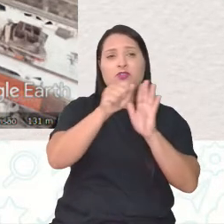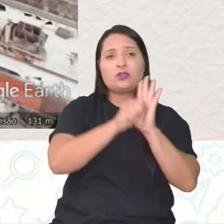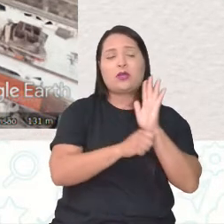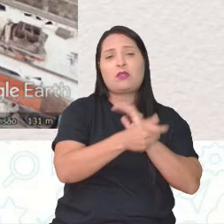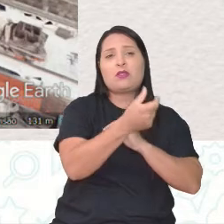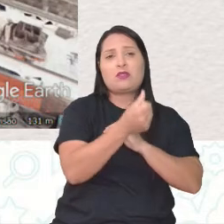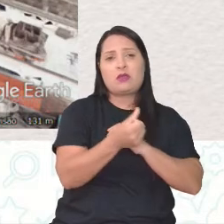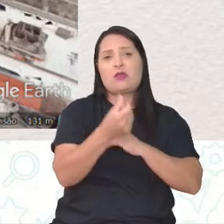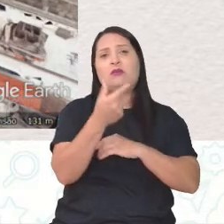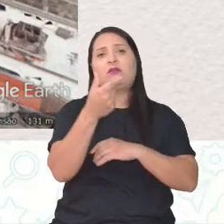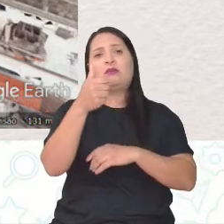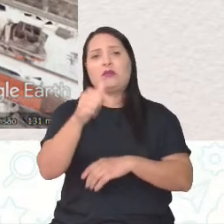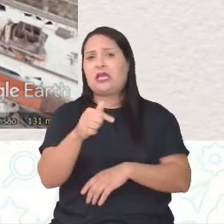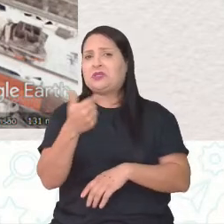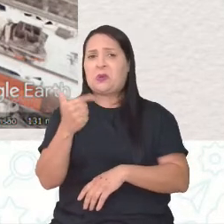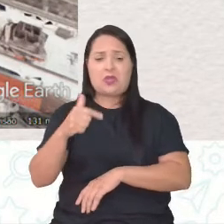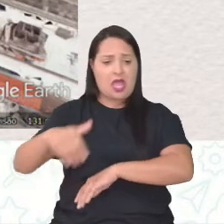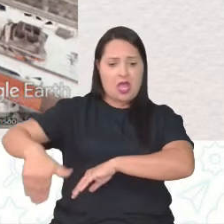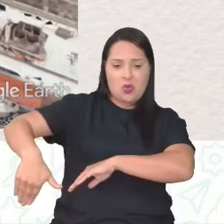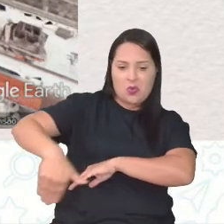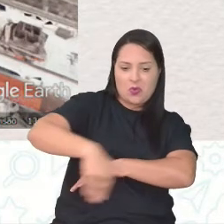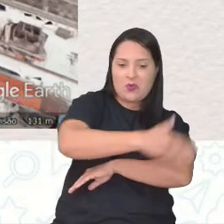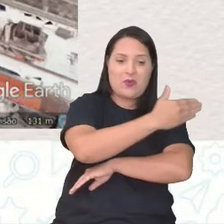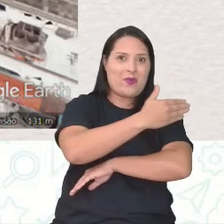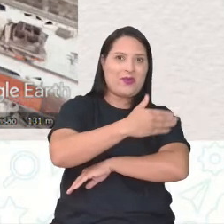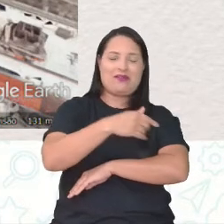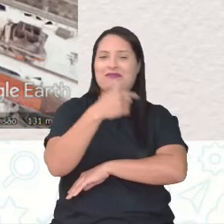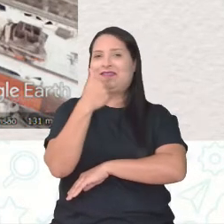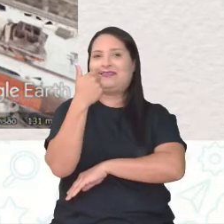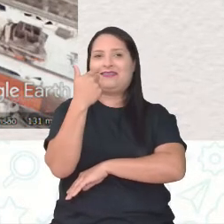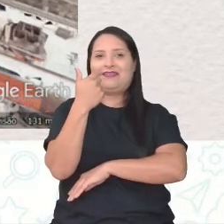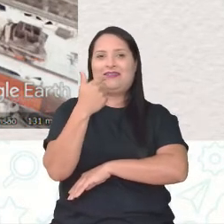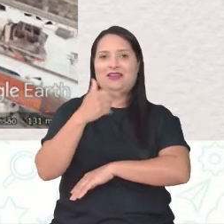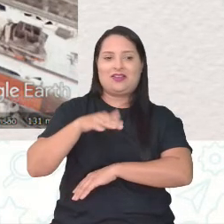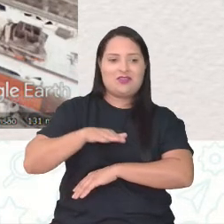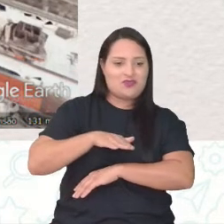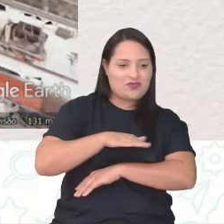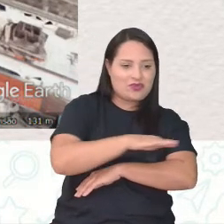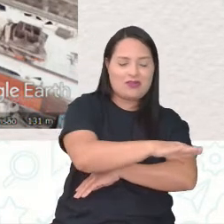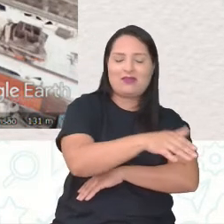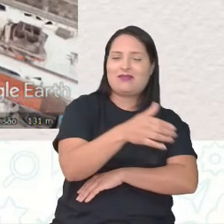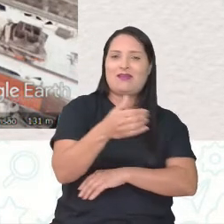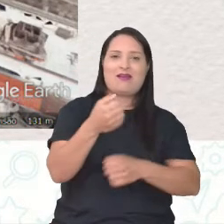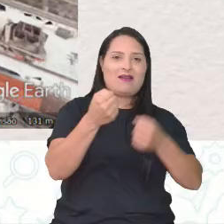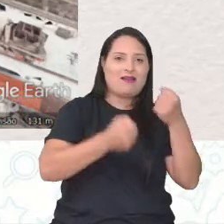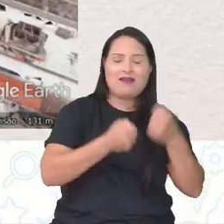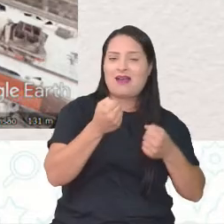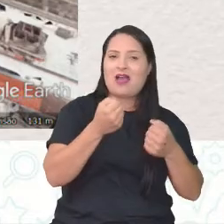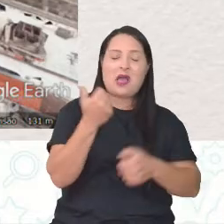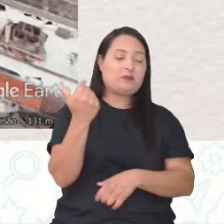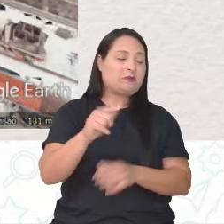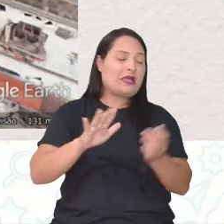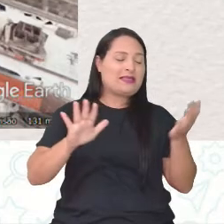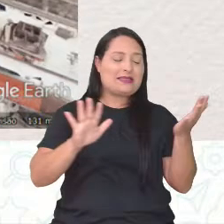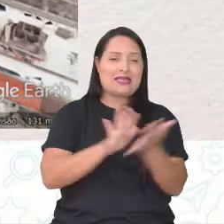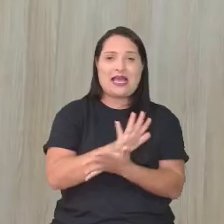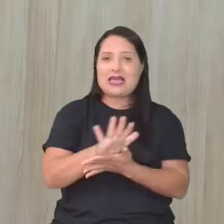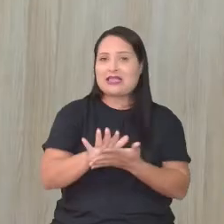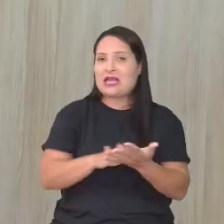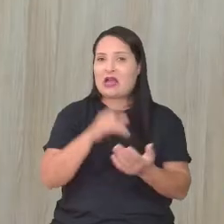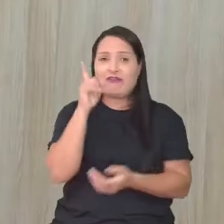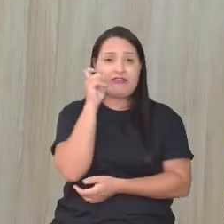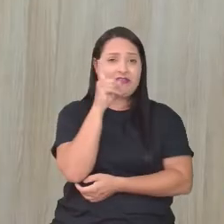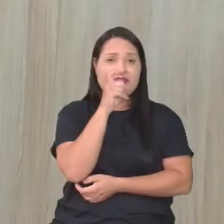não havia essas estradas, né, não havia o transporte, carros, nem nada. Então, tudo era mais difícil,